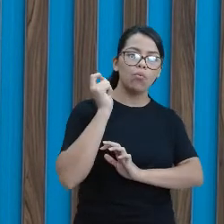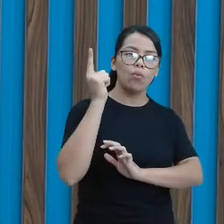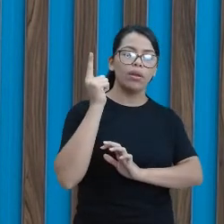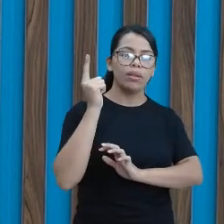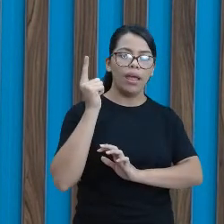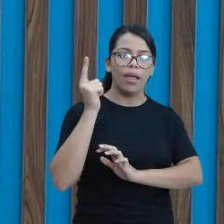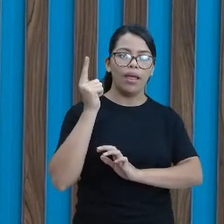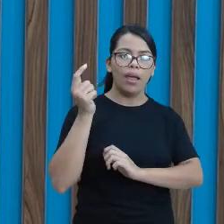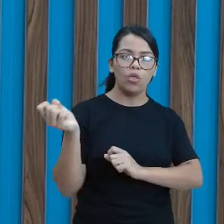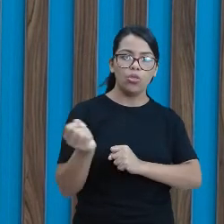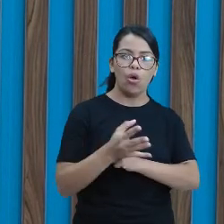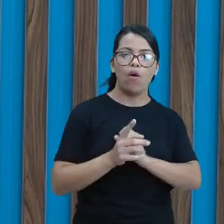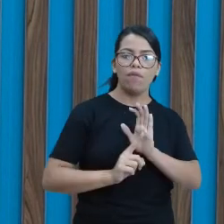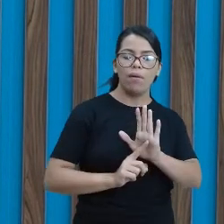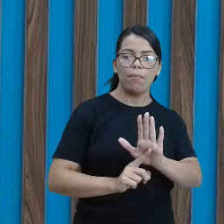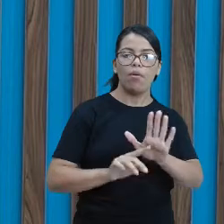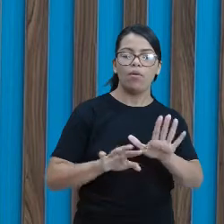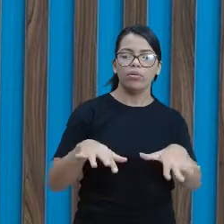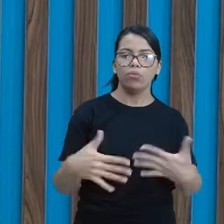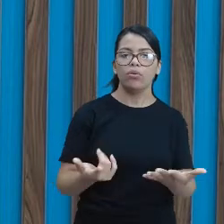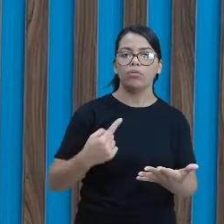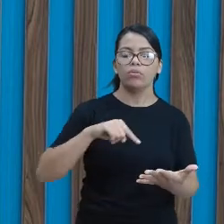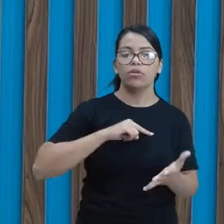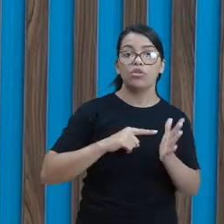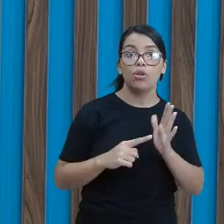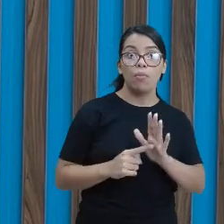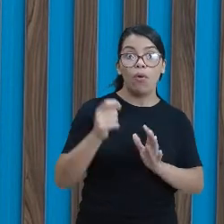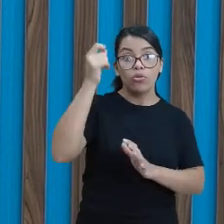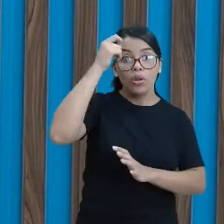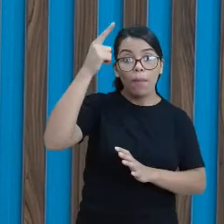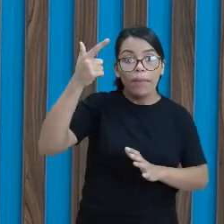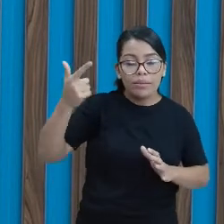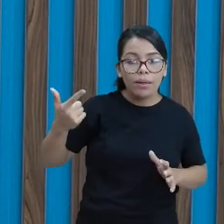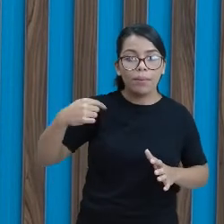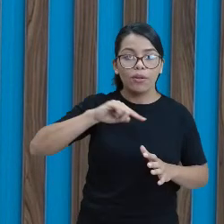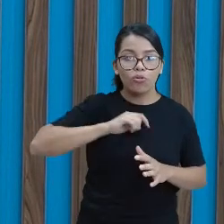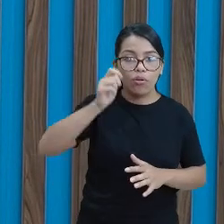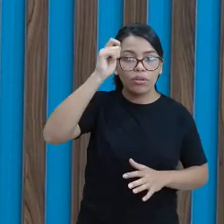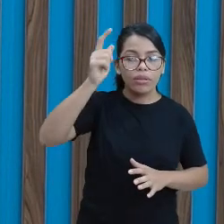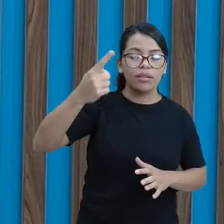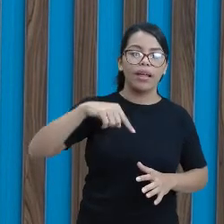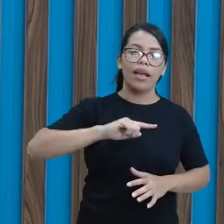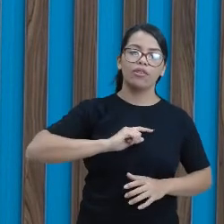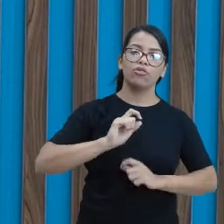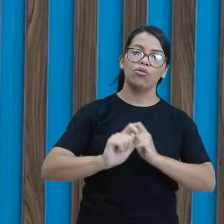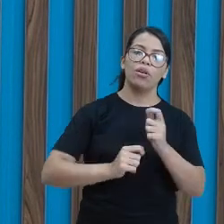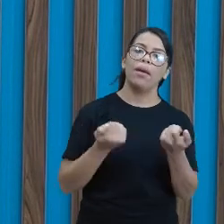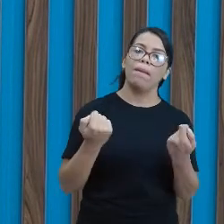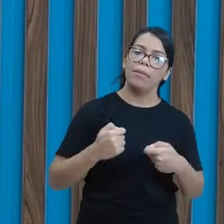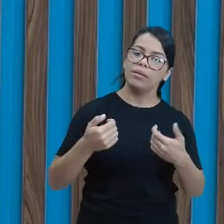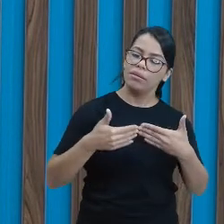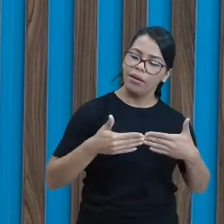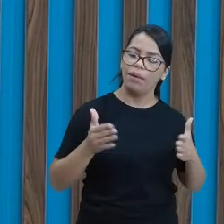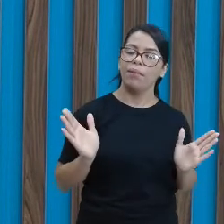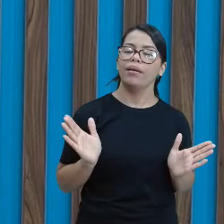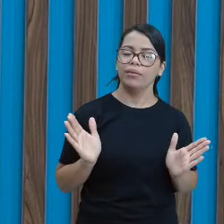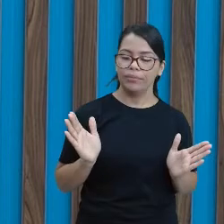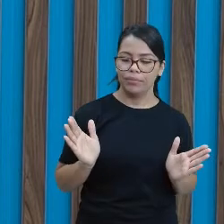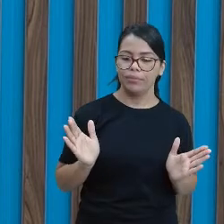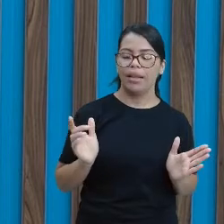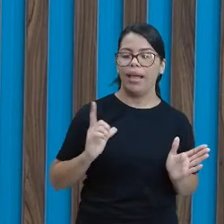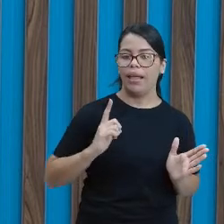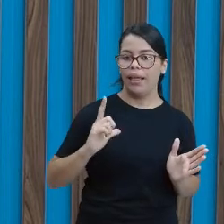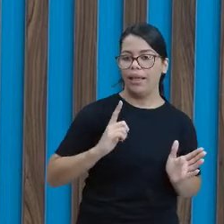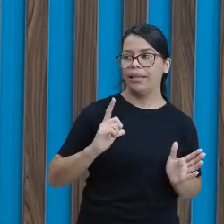xeque, expor, né? E quando a gente expõe um pensamento, expõe uma ideia, nós temos que estar abertos, né,